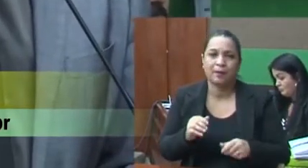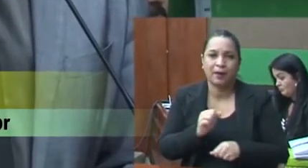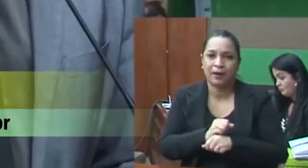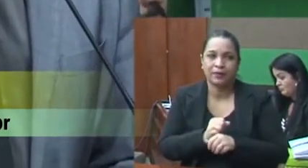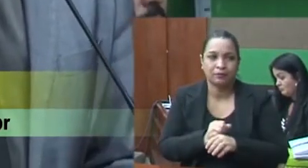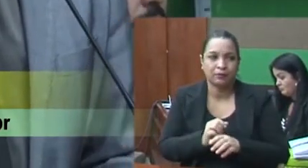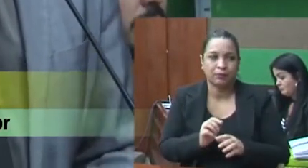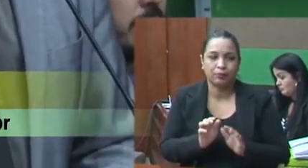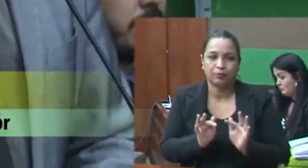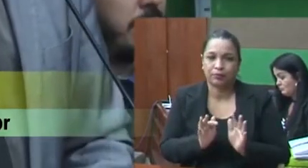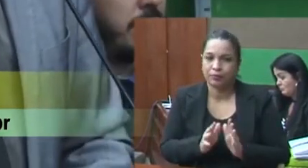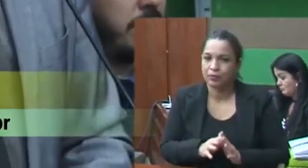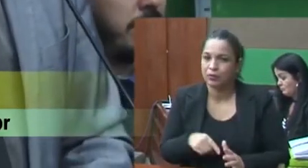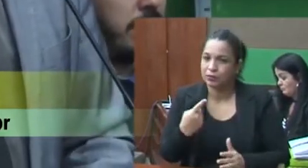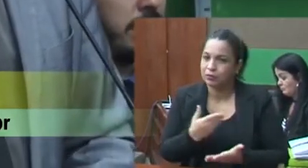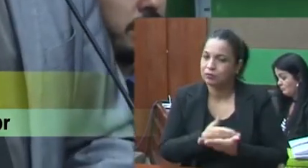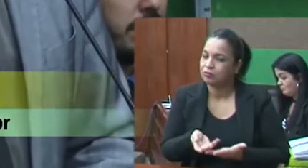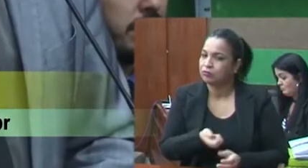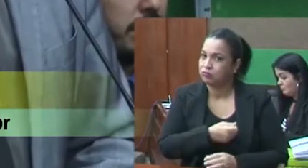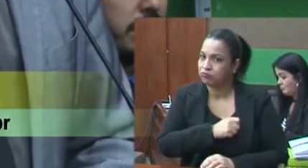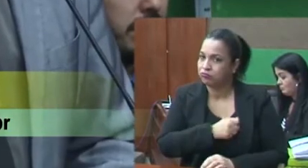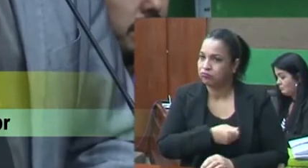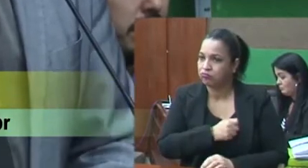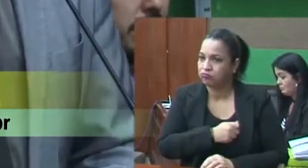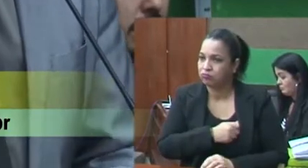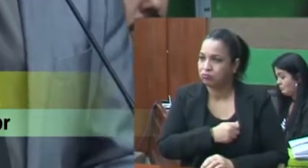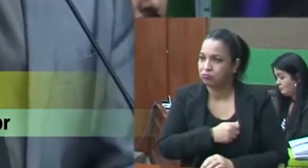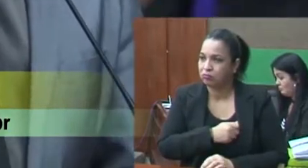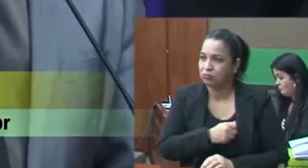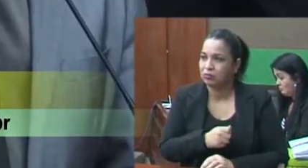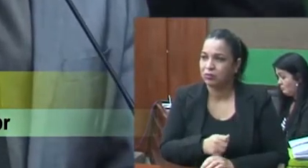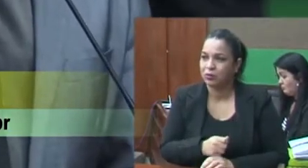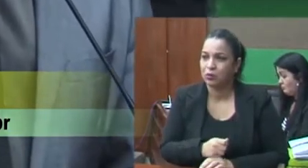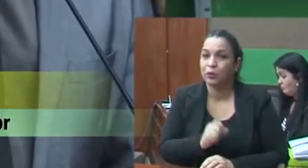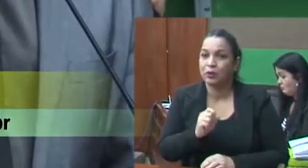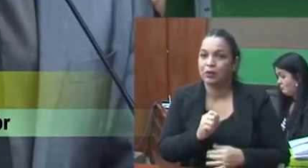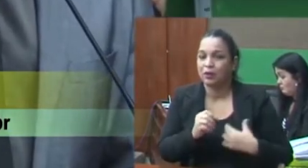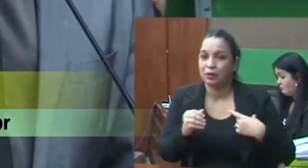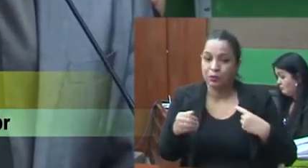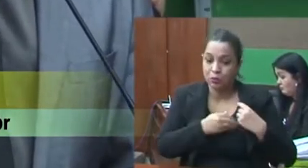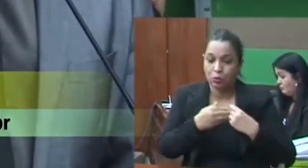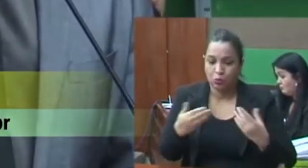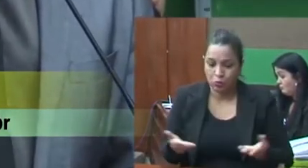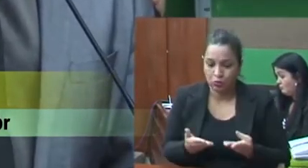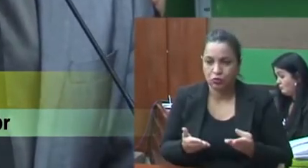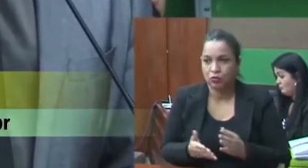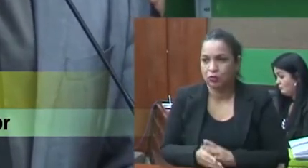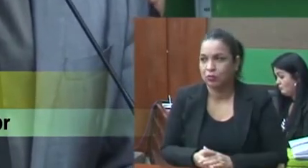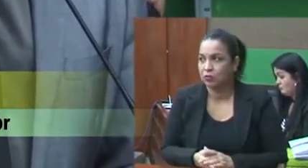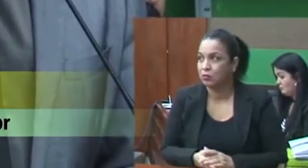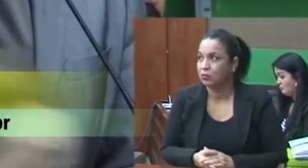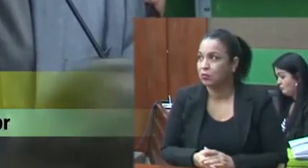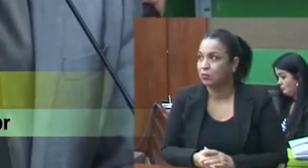chavões. A gente tem que começar a fiscalizar o que está indo para o paletó hoje,